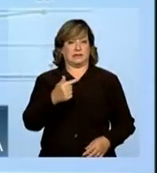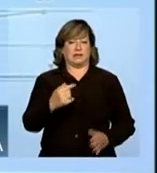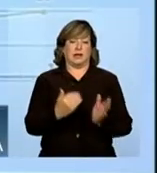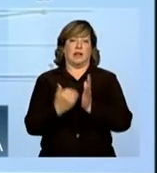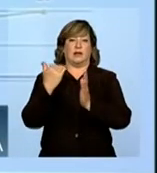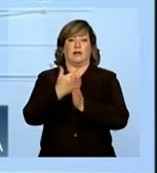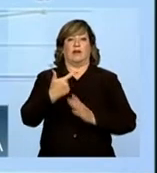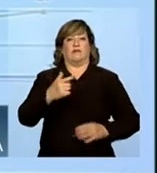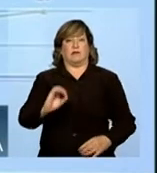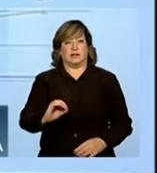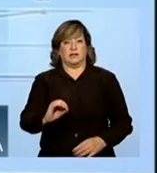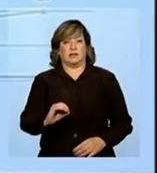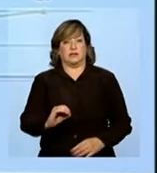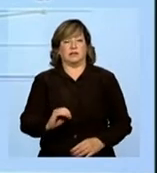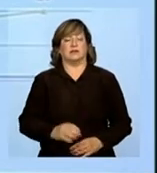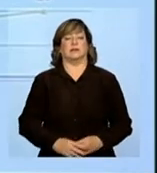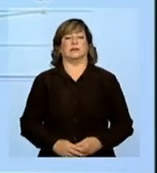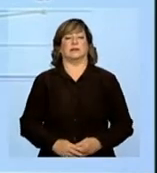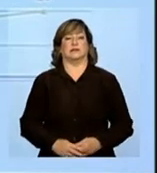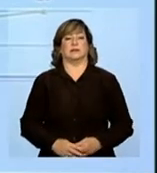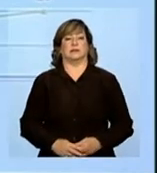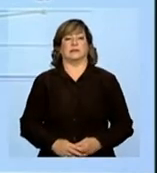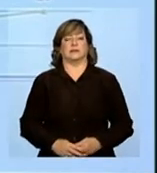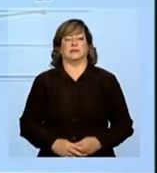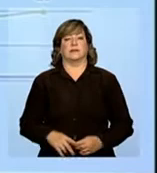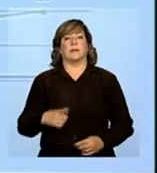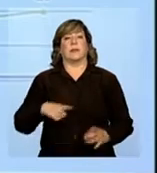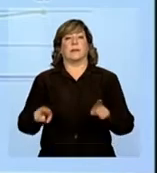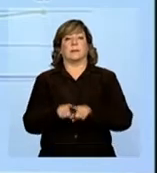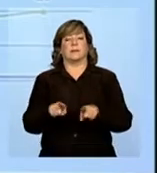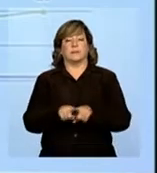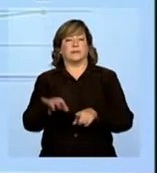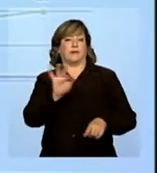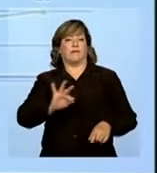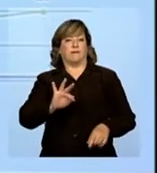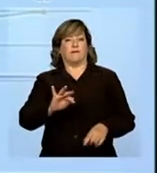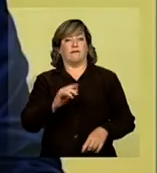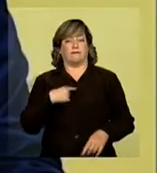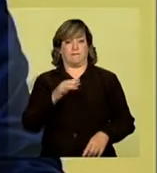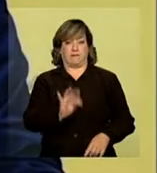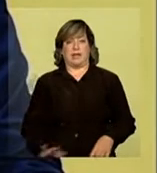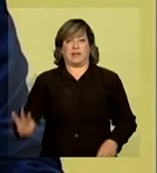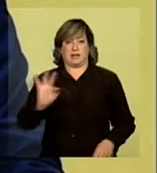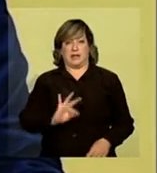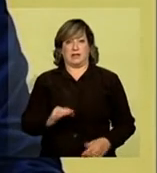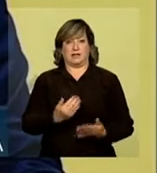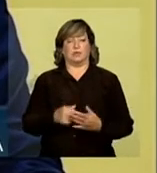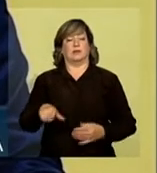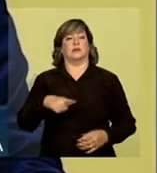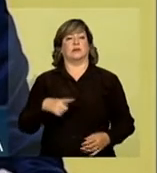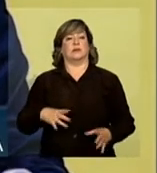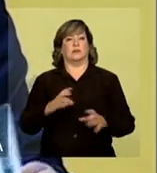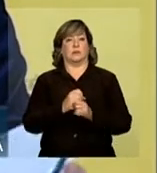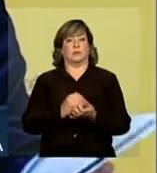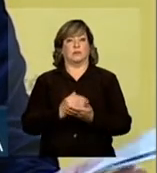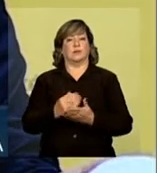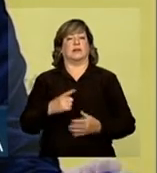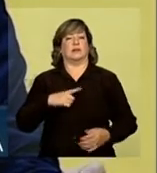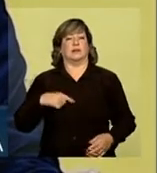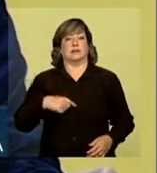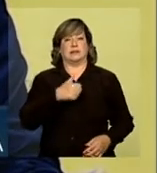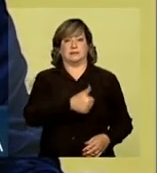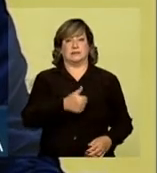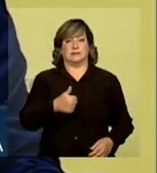20 né ao longo dos anos de uma para 20 e faculdades federais temos uma então esses são 115 instituições